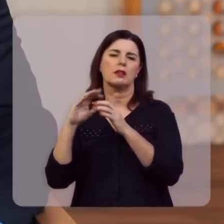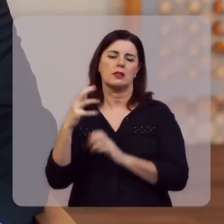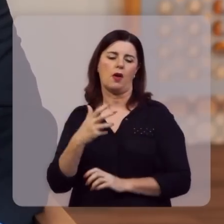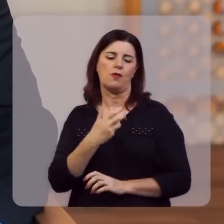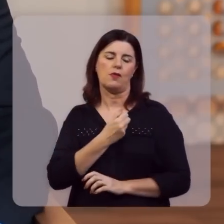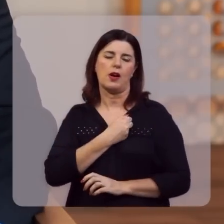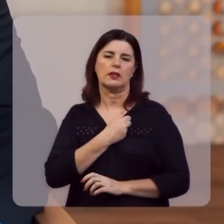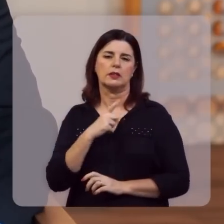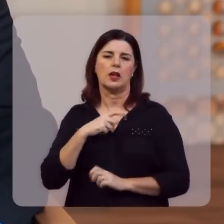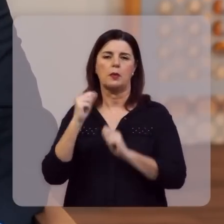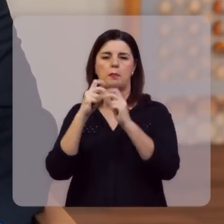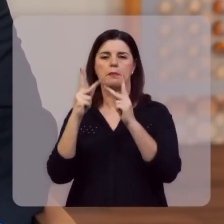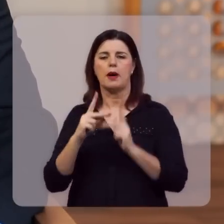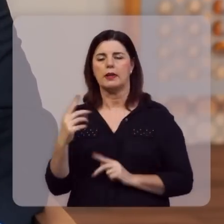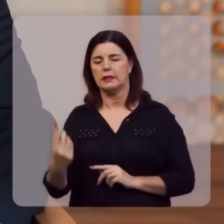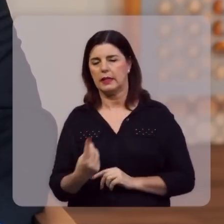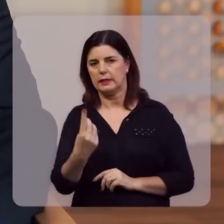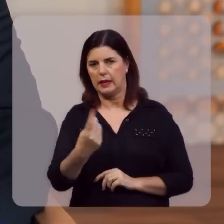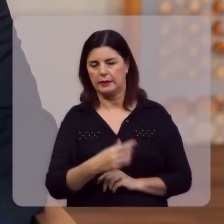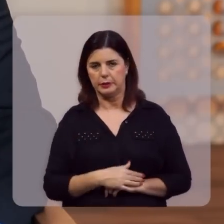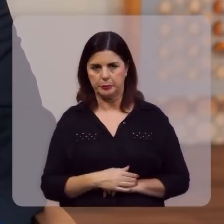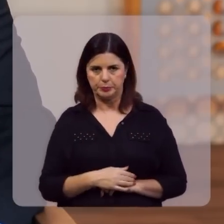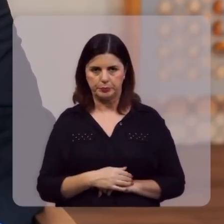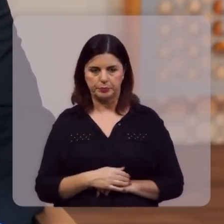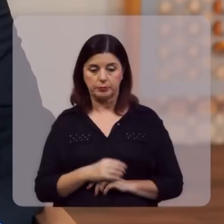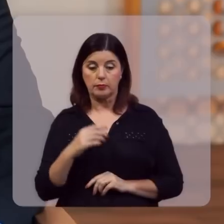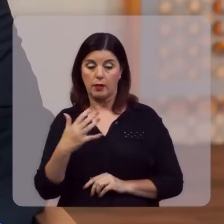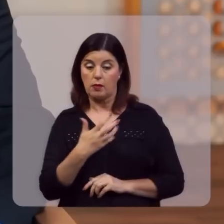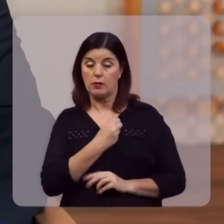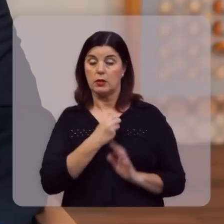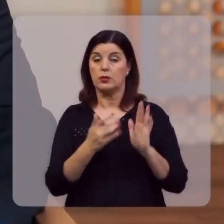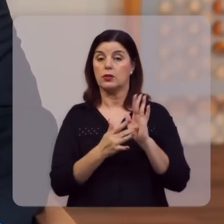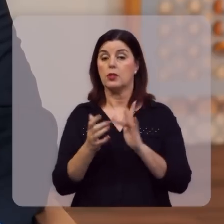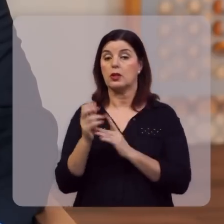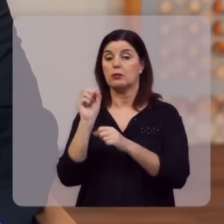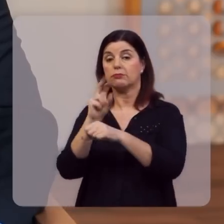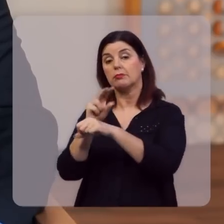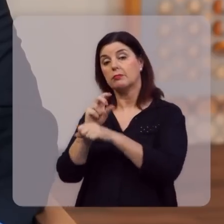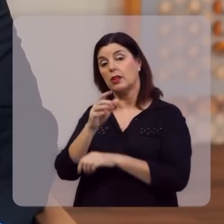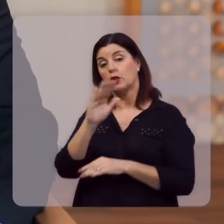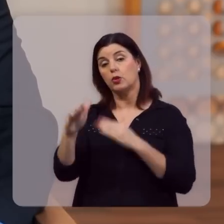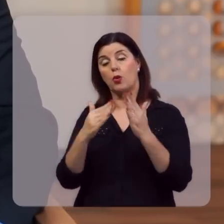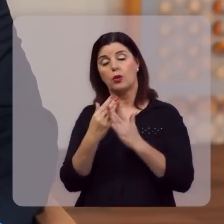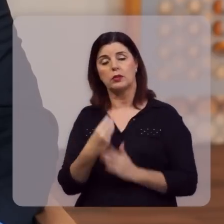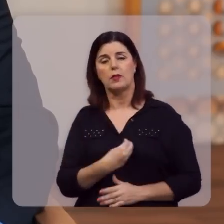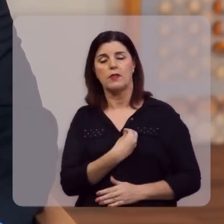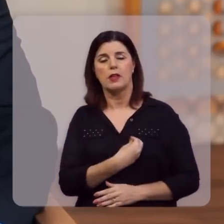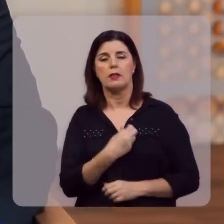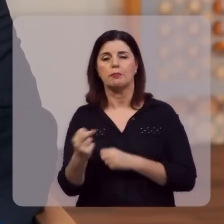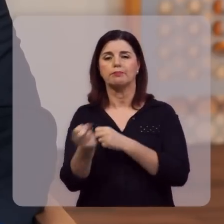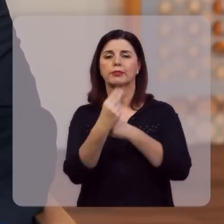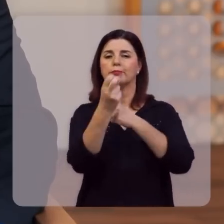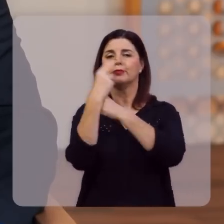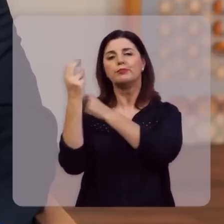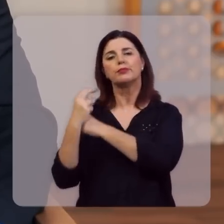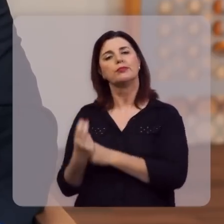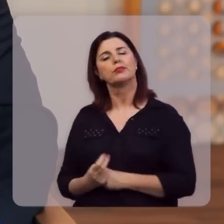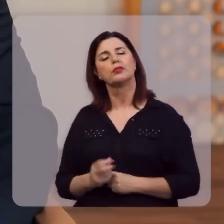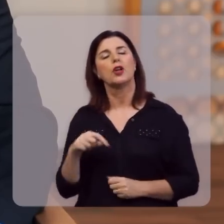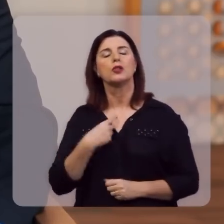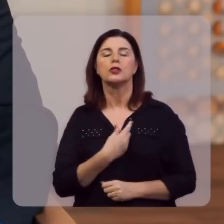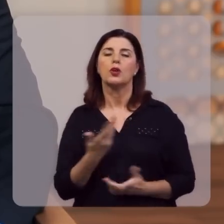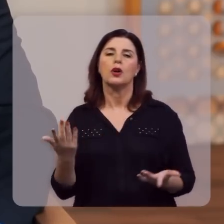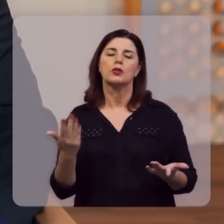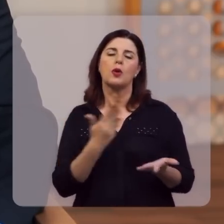consumada e aí teremos paz, paz eterna. A redenção de Jesus afeta todas as áreas da nossa vida, porque